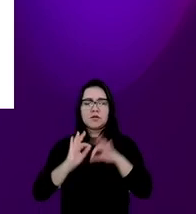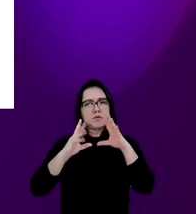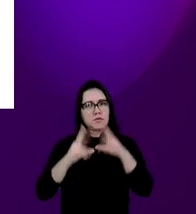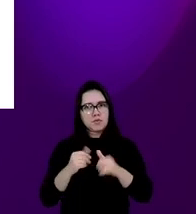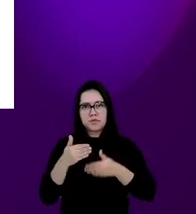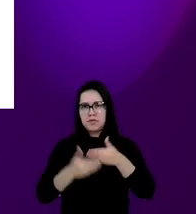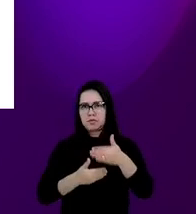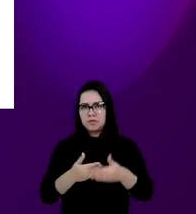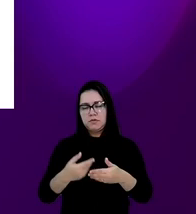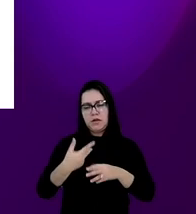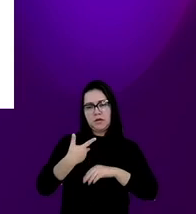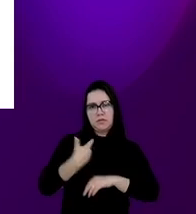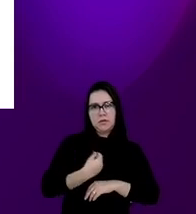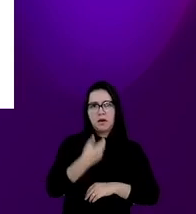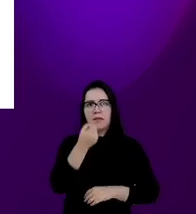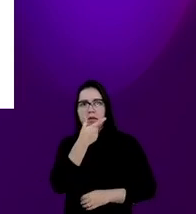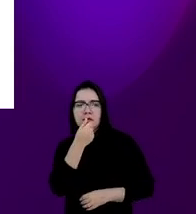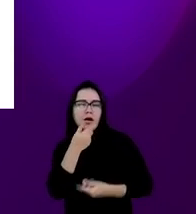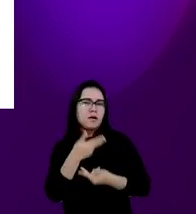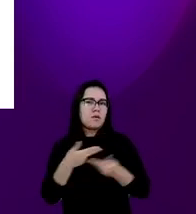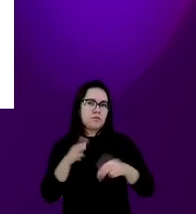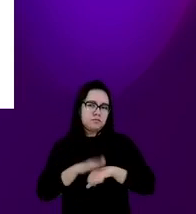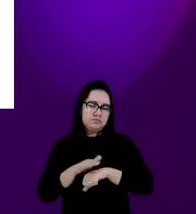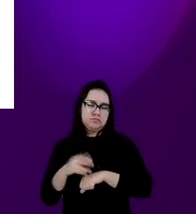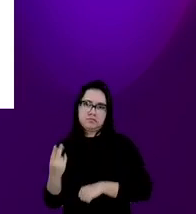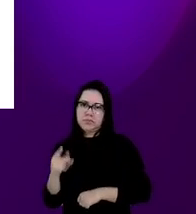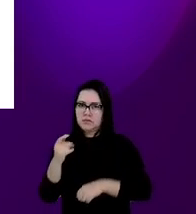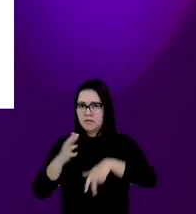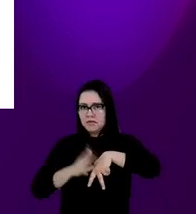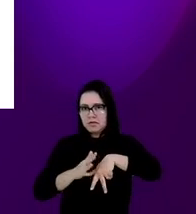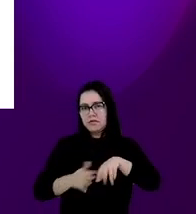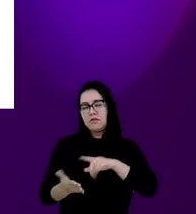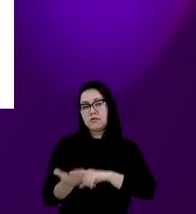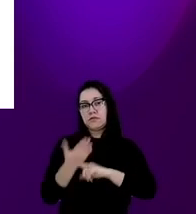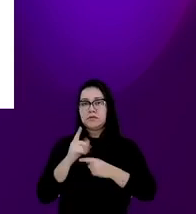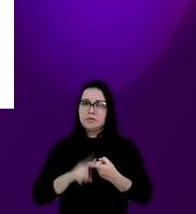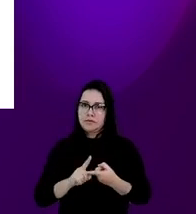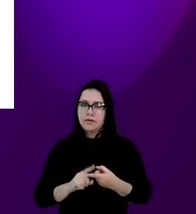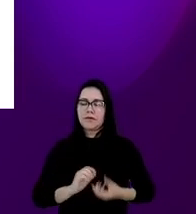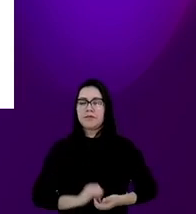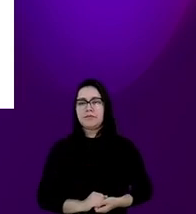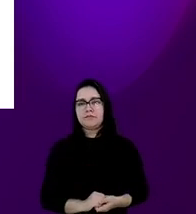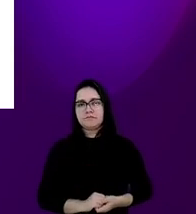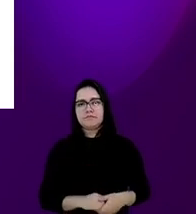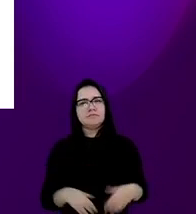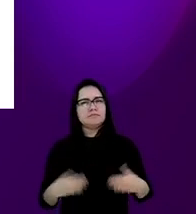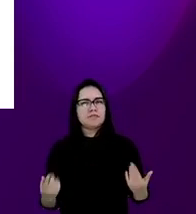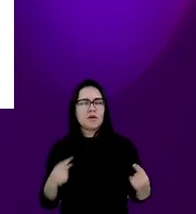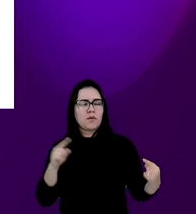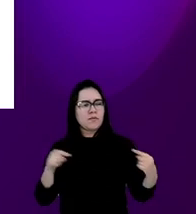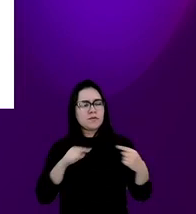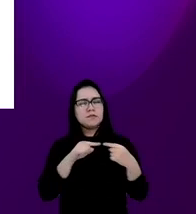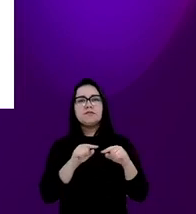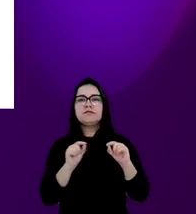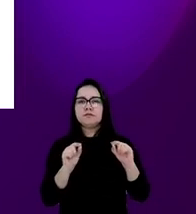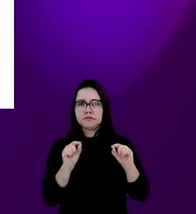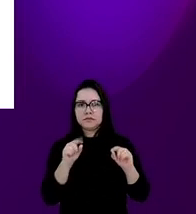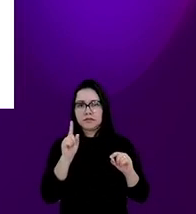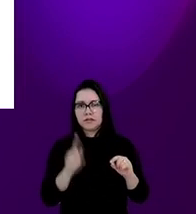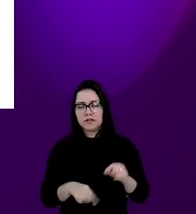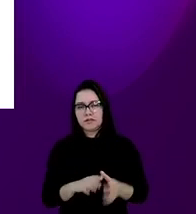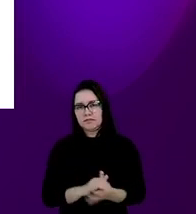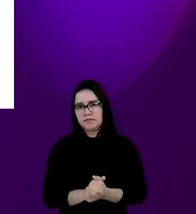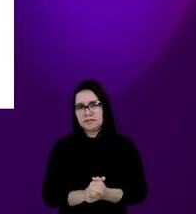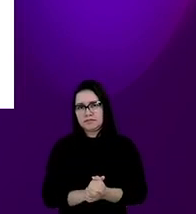procedimentos e medicações. Então, quais são os objetivos dessas terapias de ponte? Então, é prevenir a progressão de uma